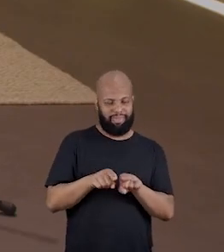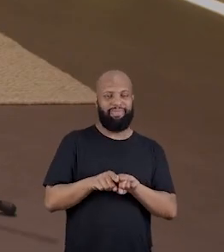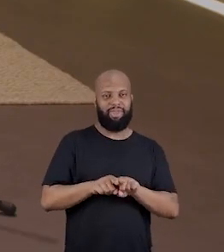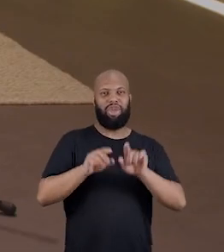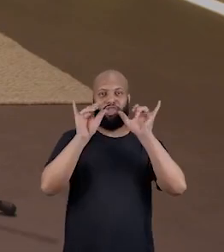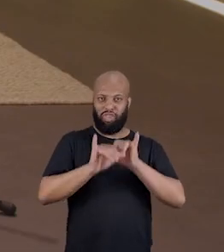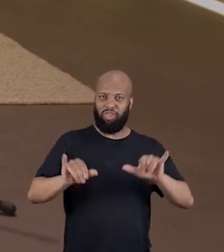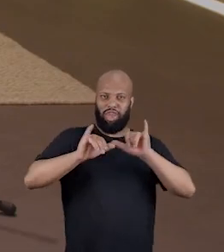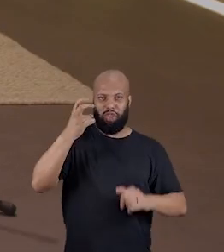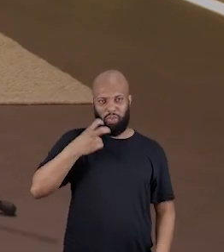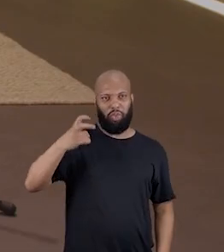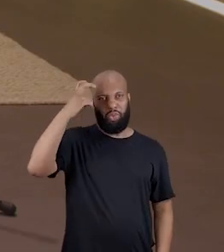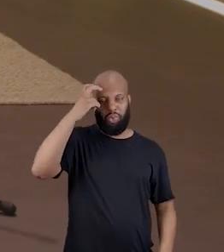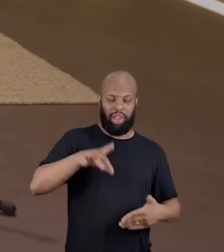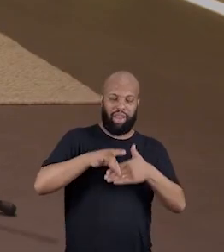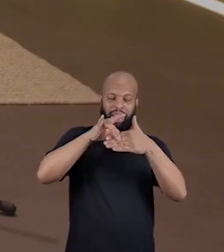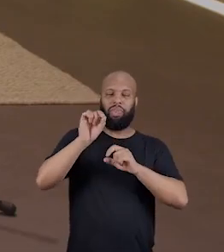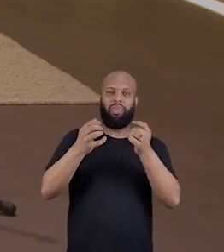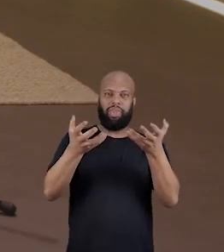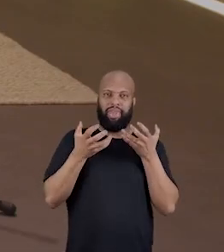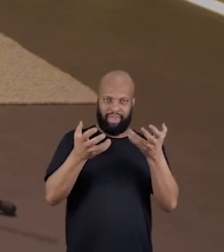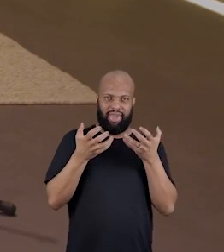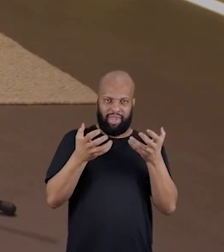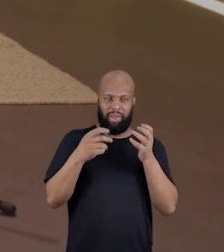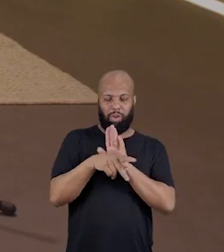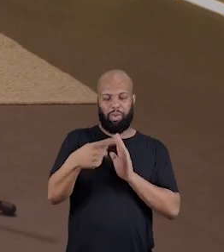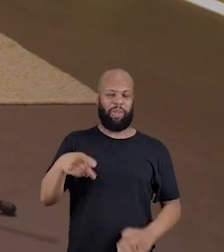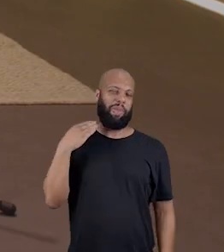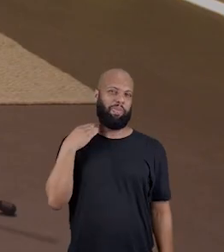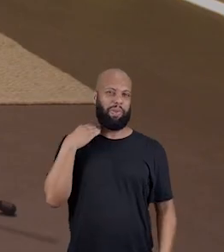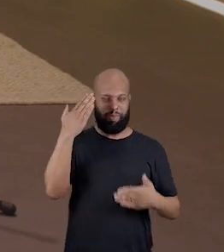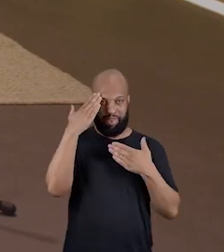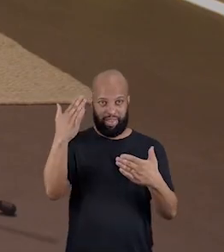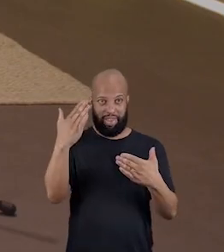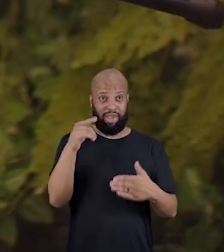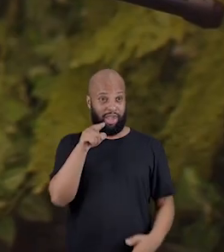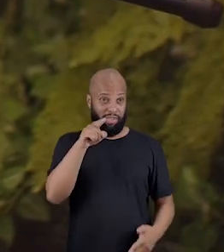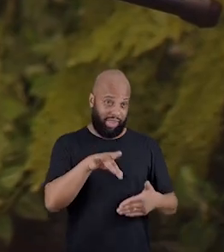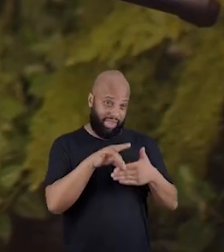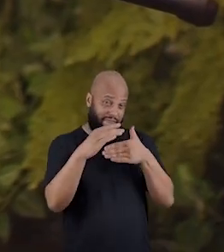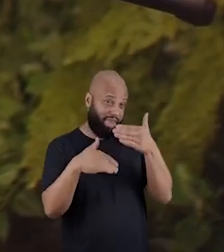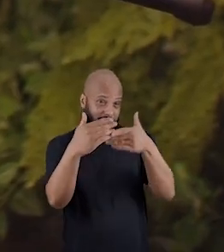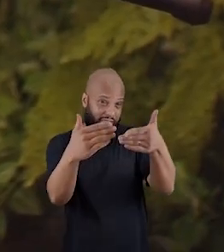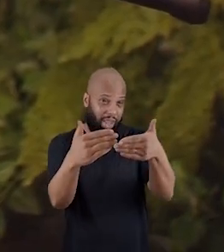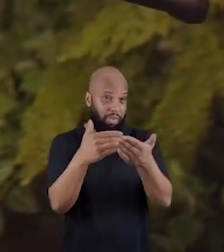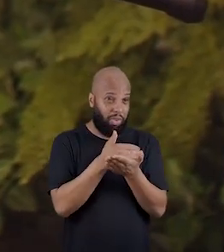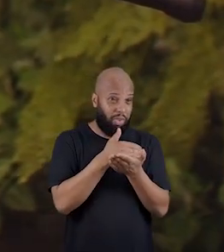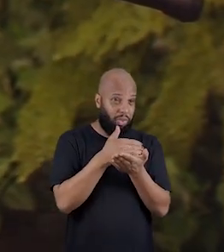projeto imenso que é divulgar aí a cultura Itubers, o que a gente quer como core do banco. Obrigada. E você,